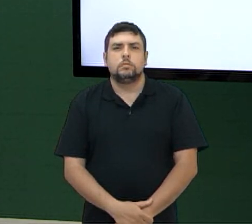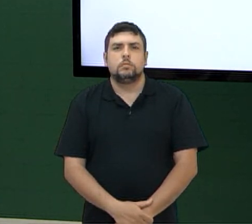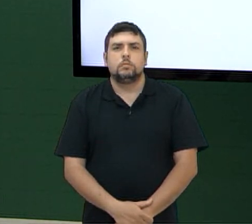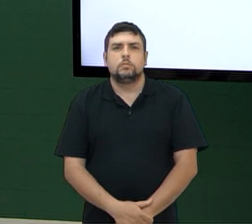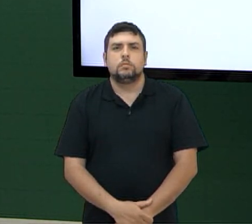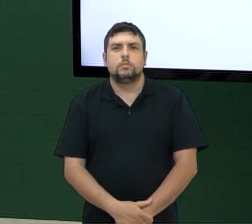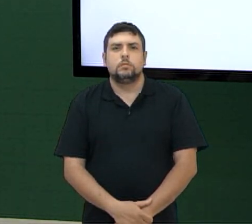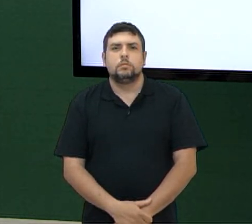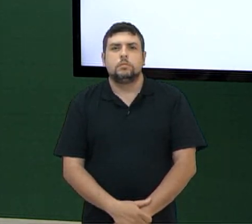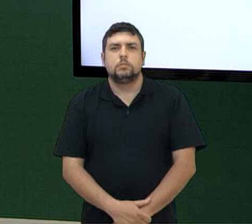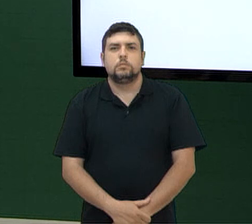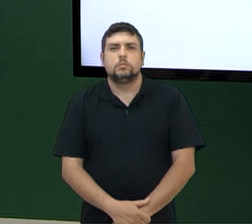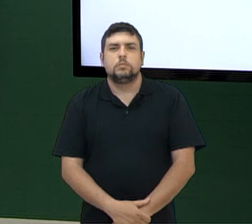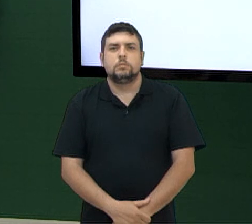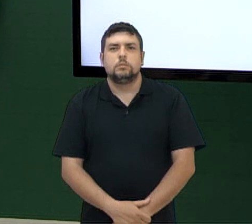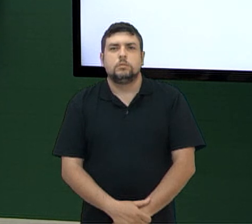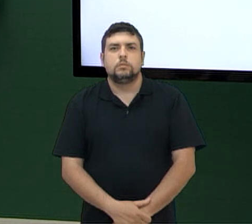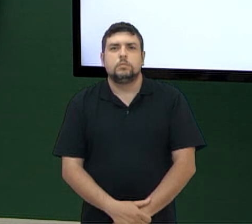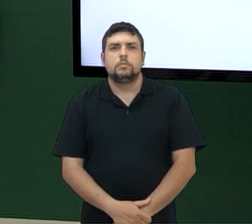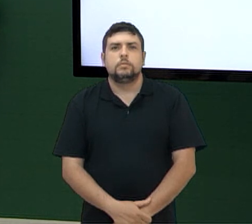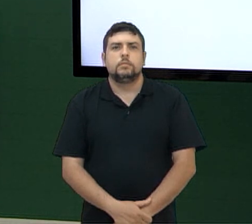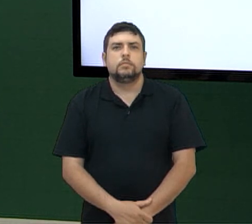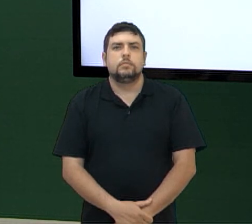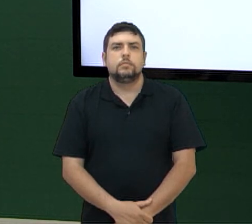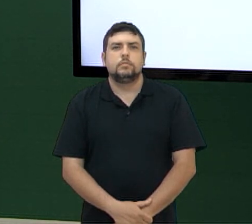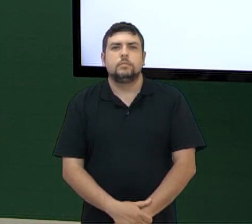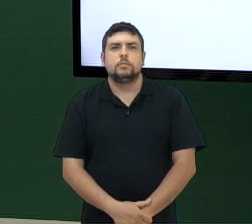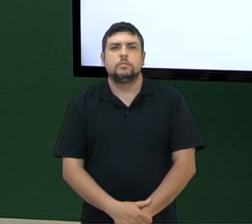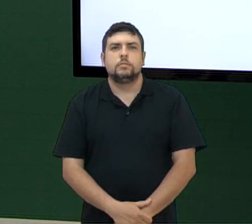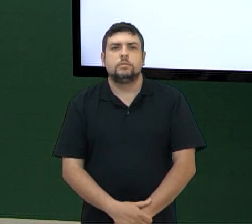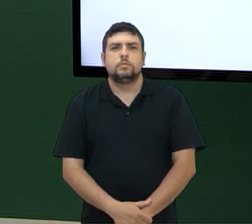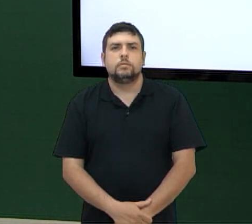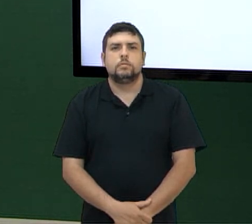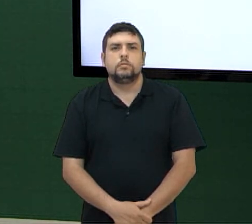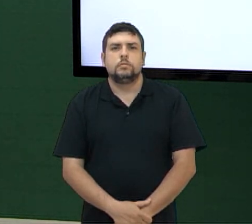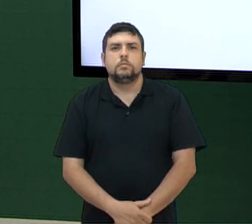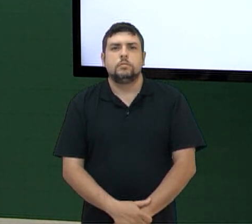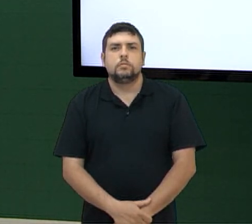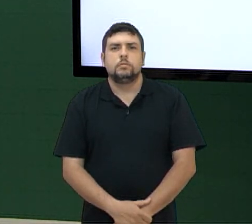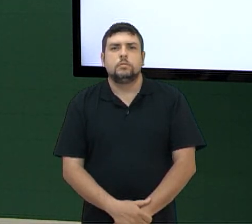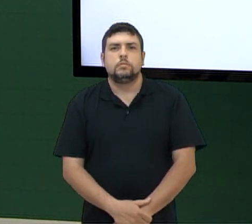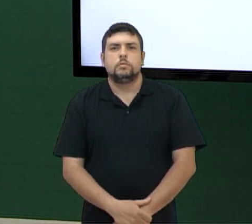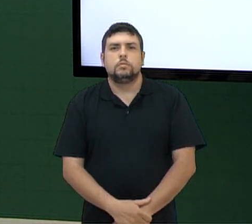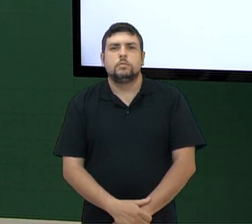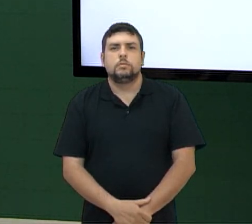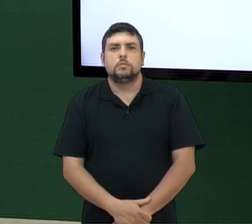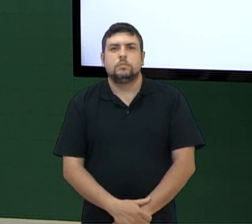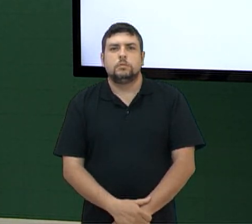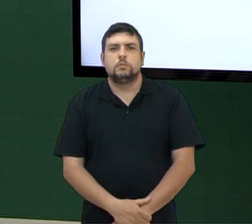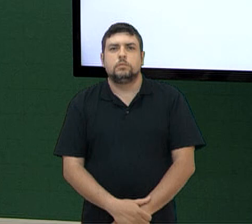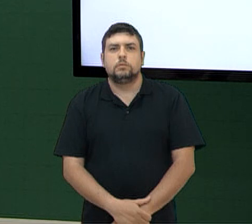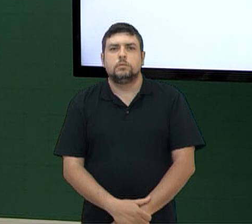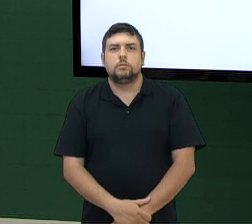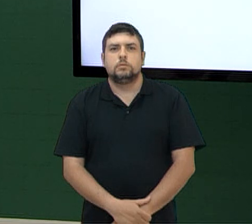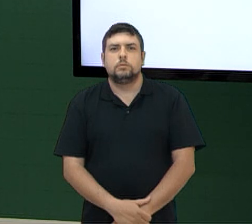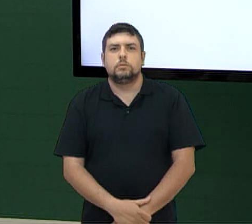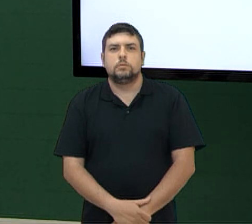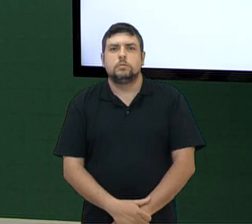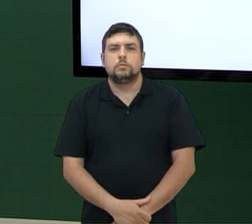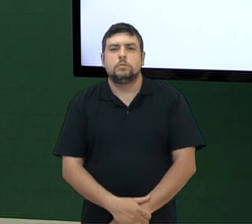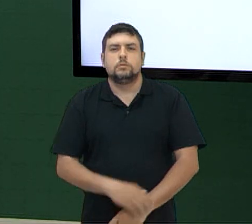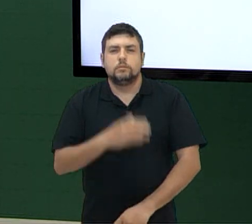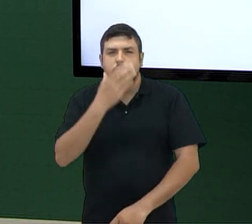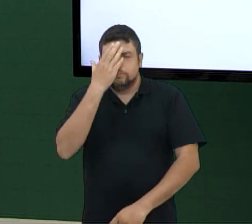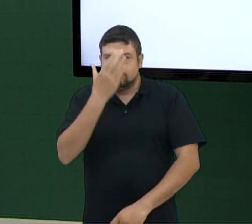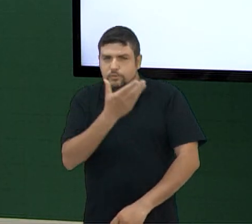Nossa, a professora errou a tabuada. Cabe 6 vezes. Eu sei que vocês fizeram certa conta.